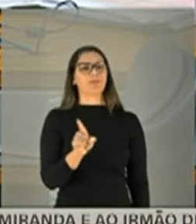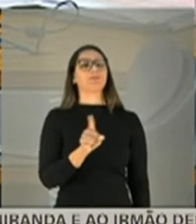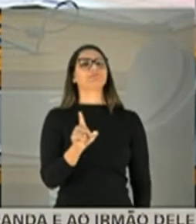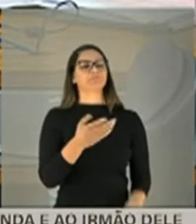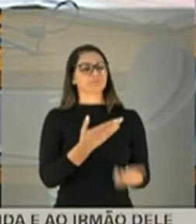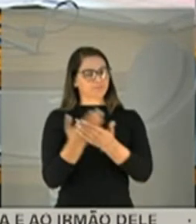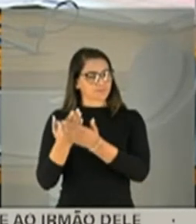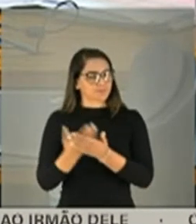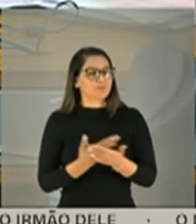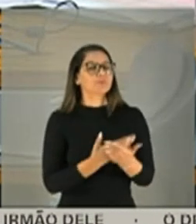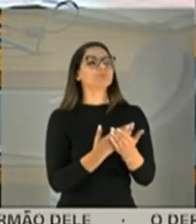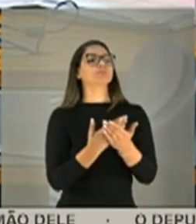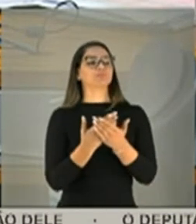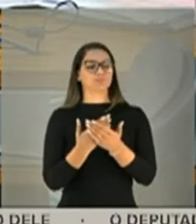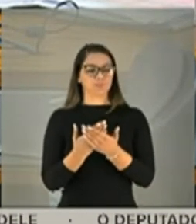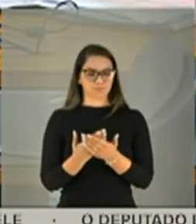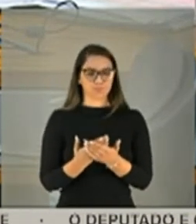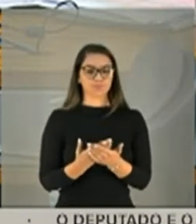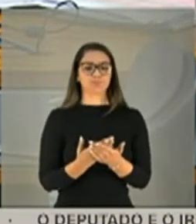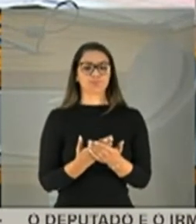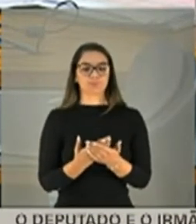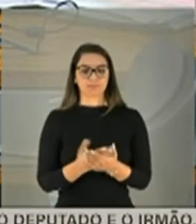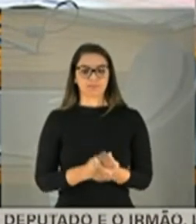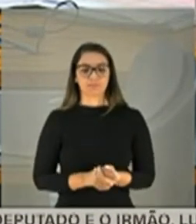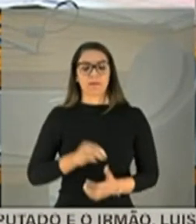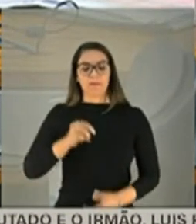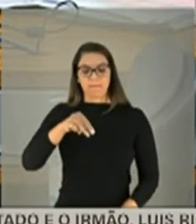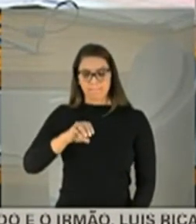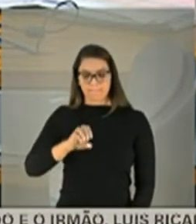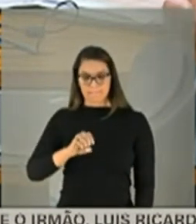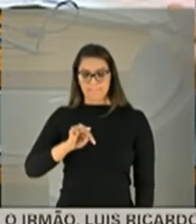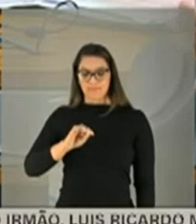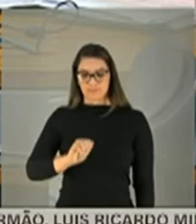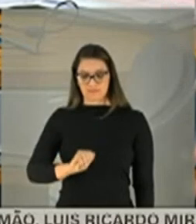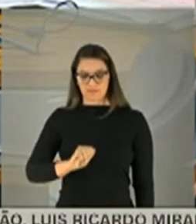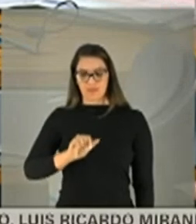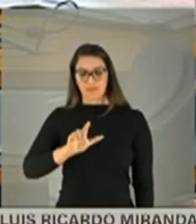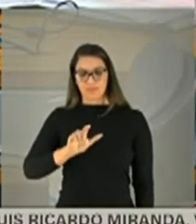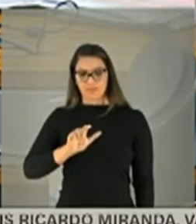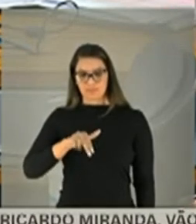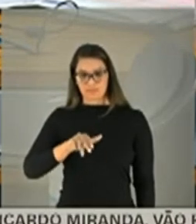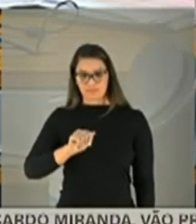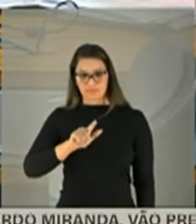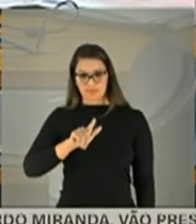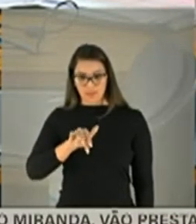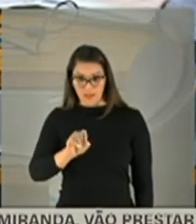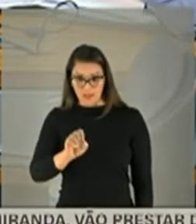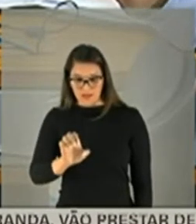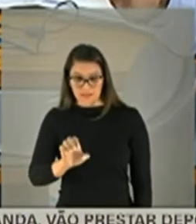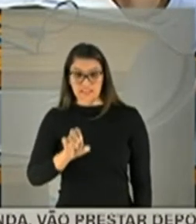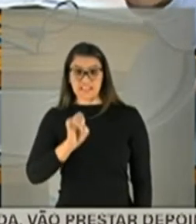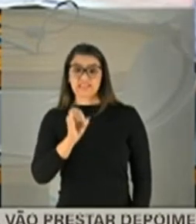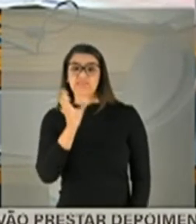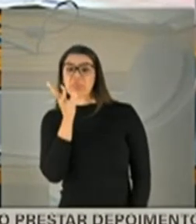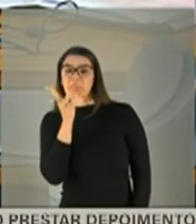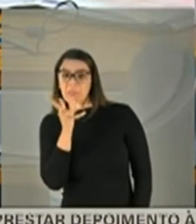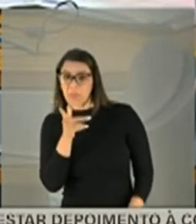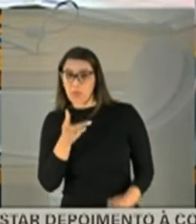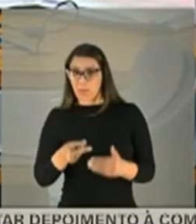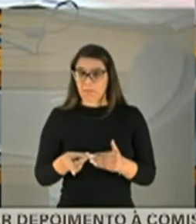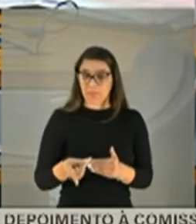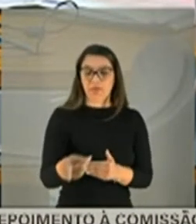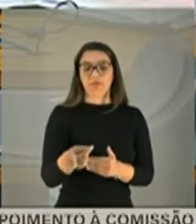estudos randomizados, com duplos cegos, com meta-análise, e a verdade precisa ser entregue. Se vai demorar tempo, que é o